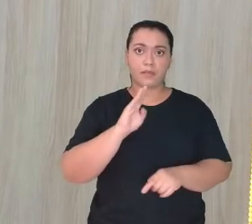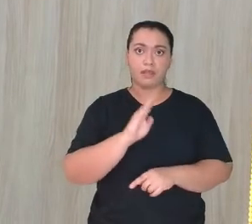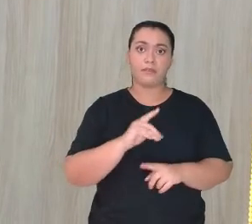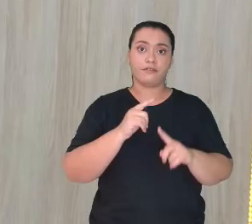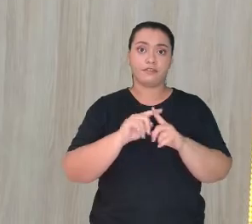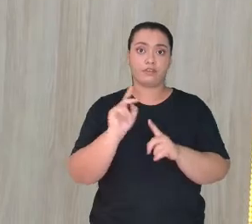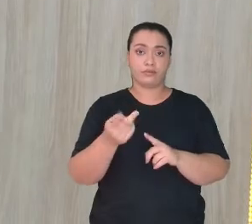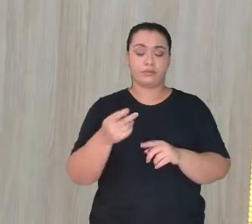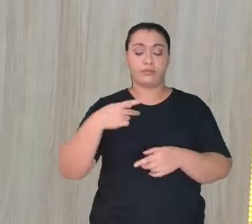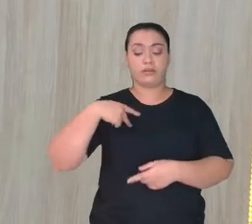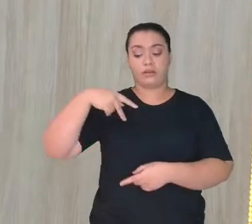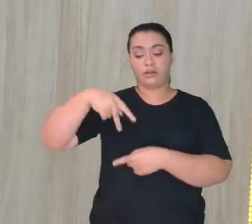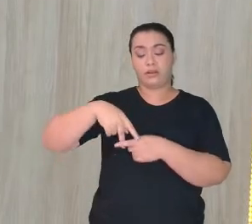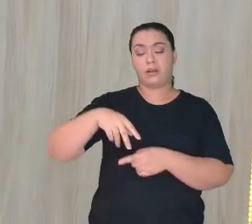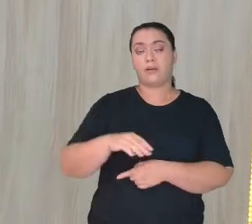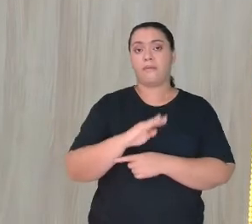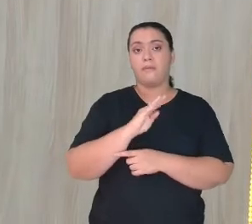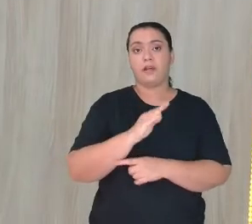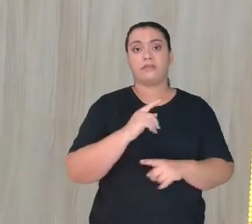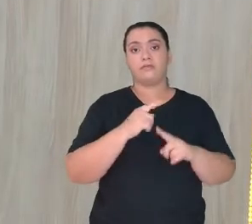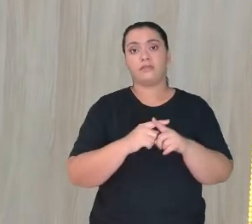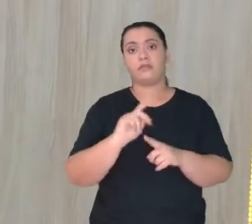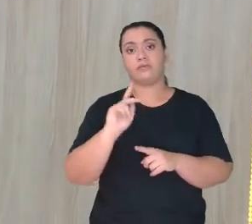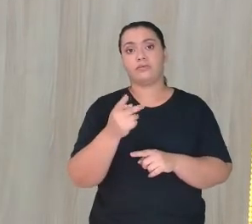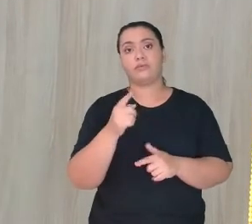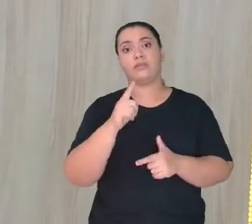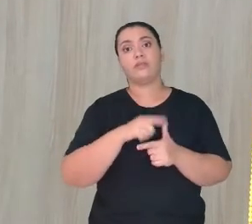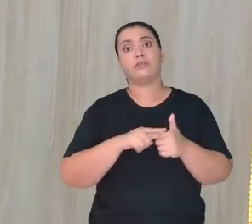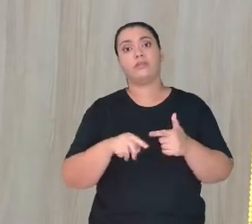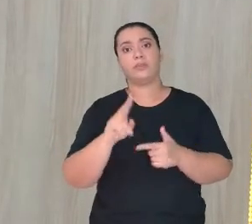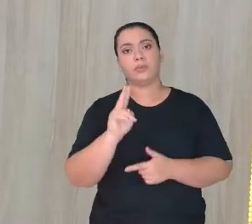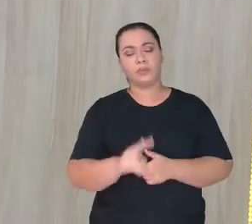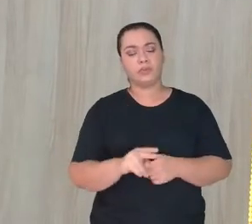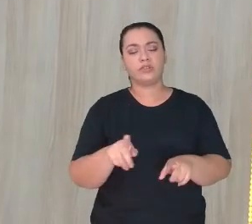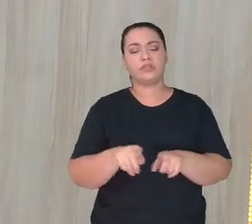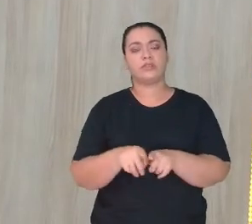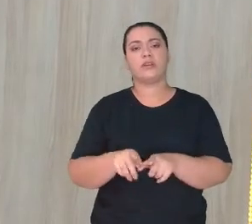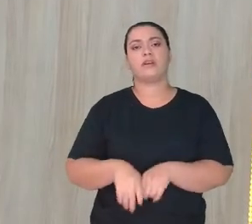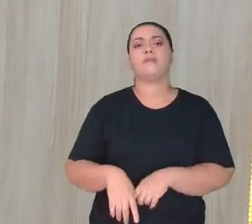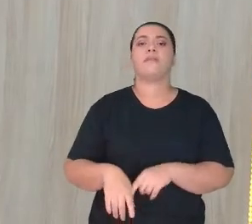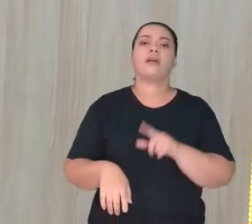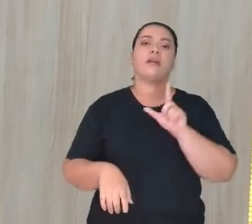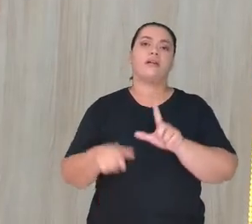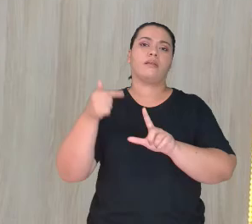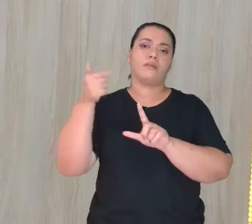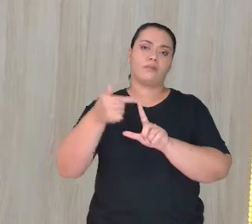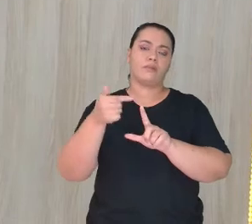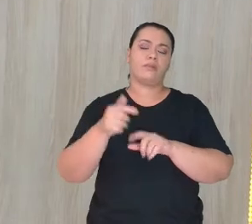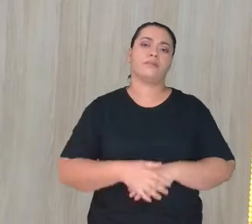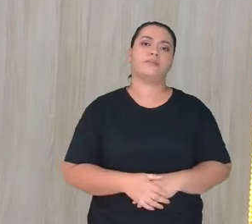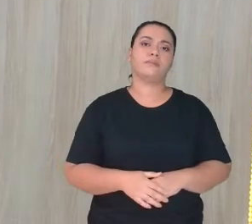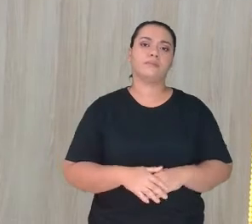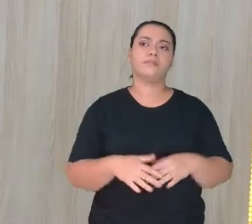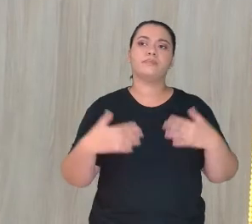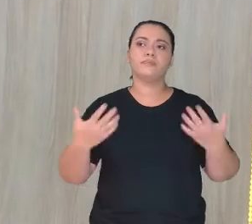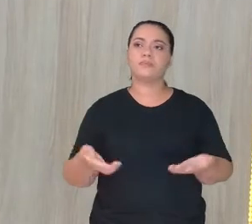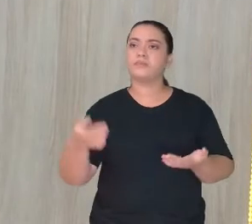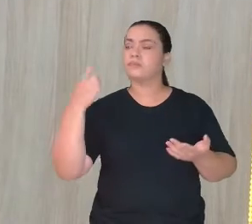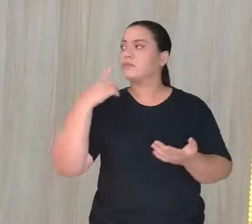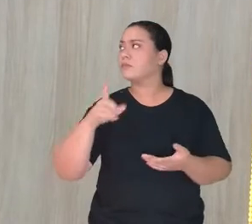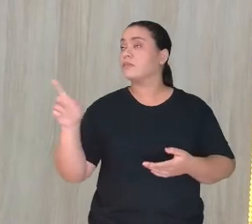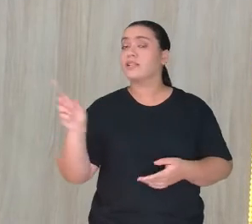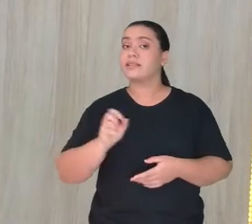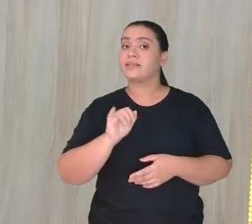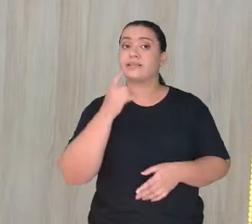sobre 2, e aqui é o lado ao quadrado. E aí a gente vai colocar os valores, quem é base, quem é altura, para poder desenvolver. Ó, se eu pegar